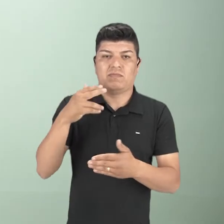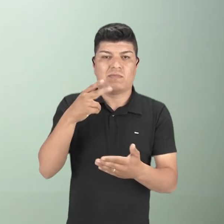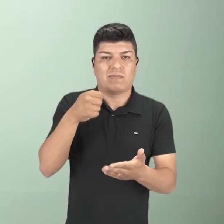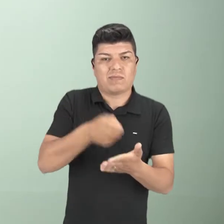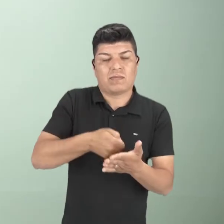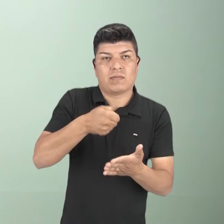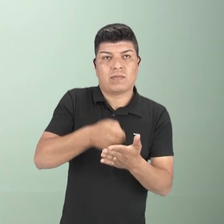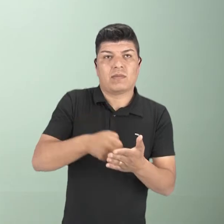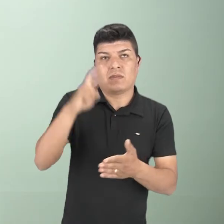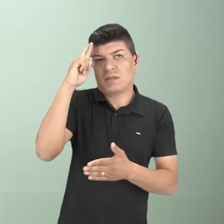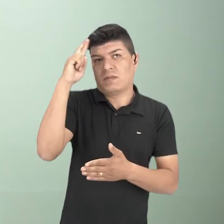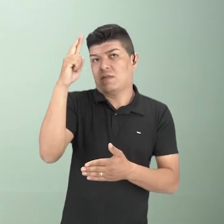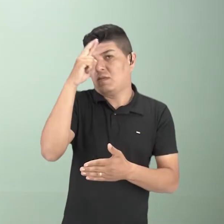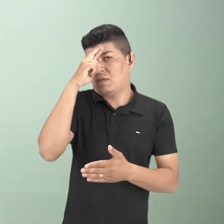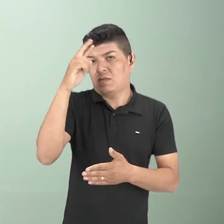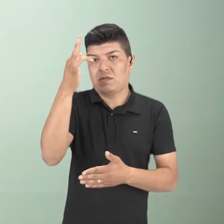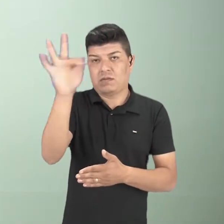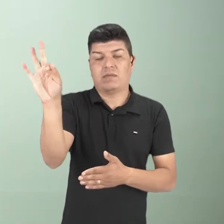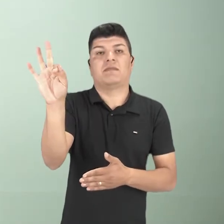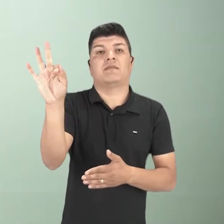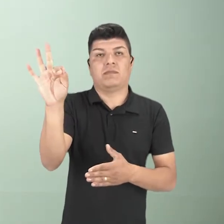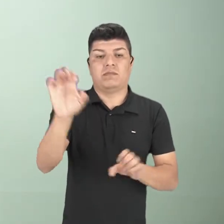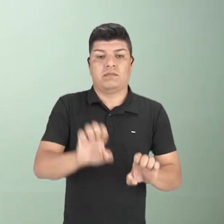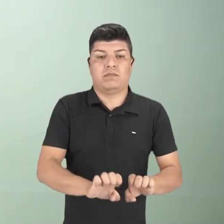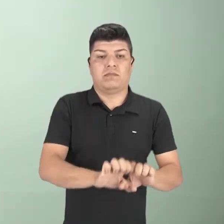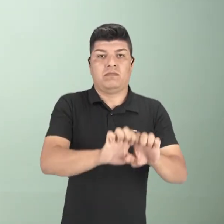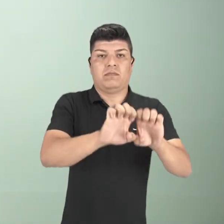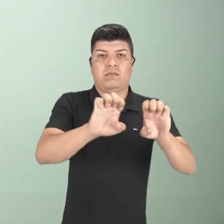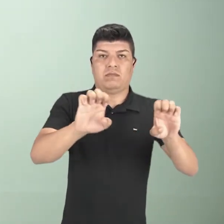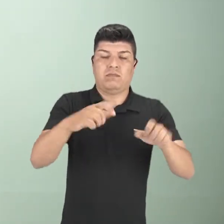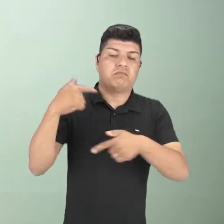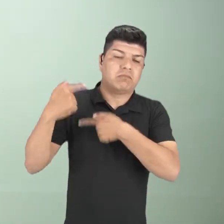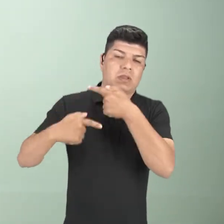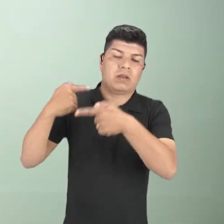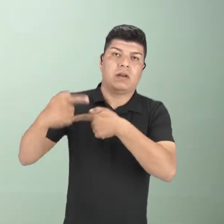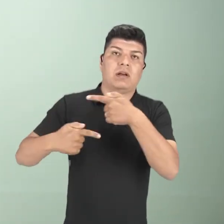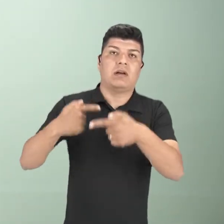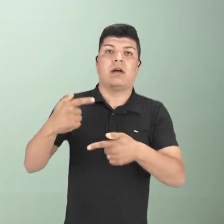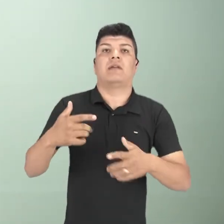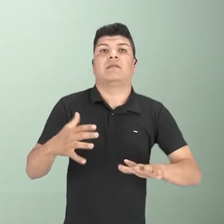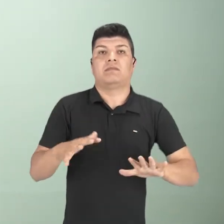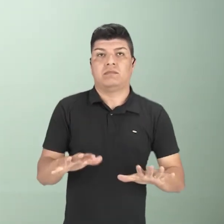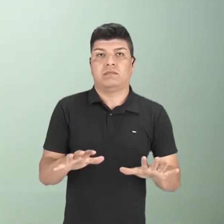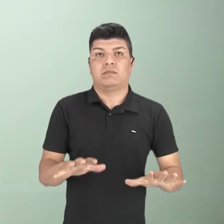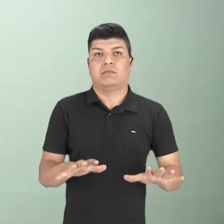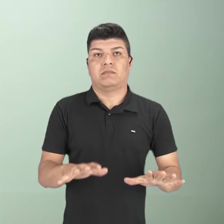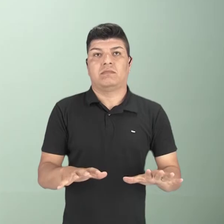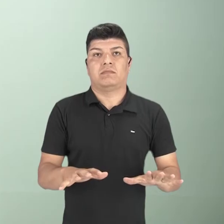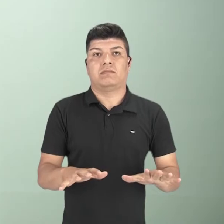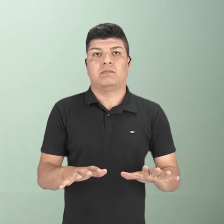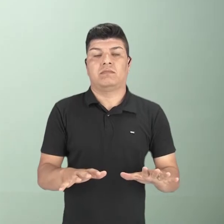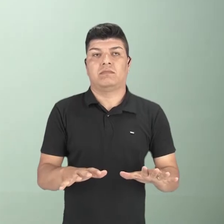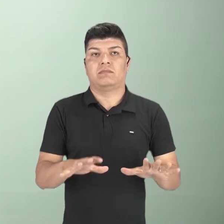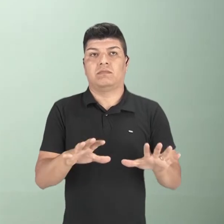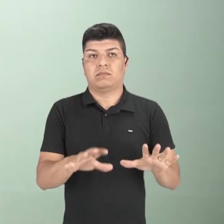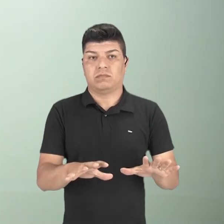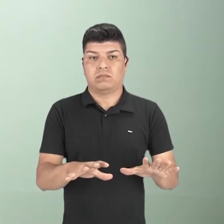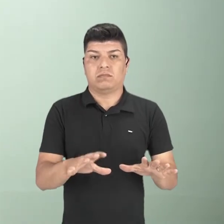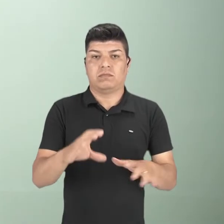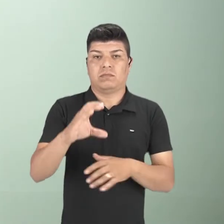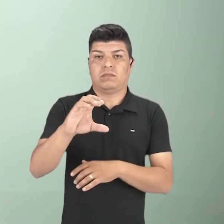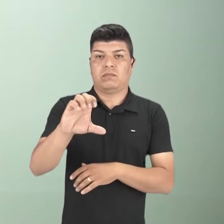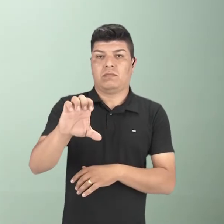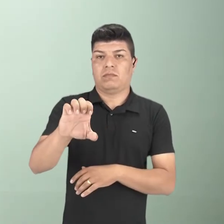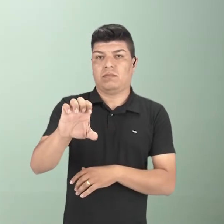permanecendo na história francesa. É a estrutura hierarquizada, altamente fixa. Nobreza e clero